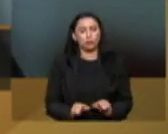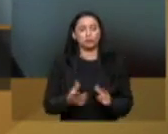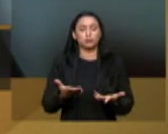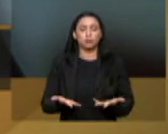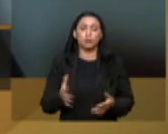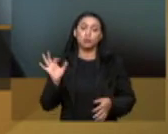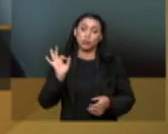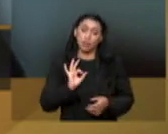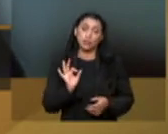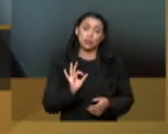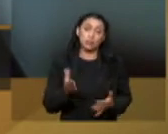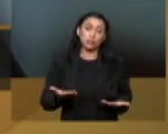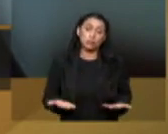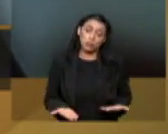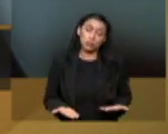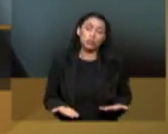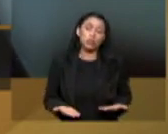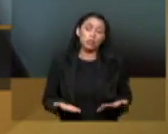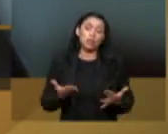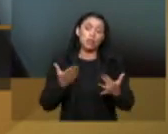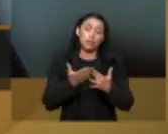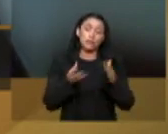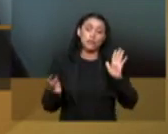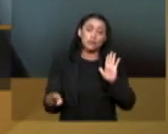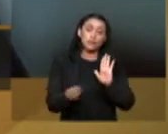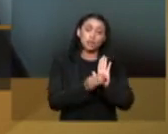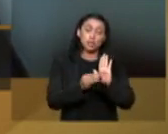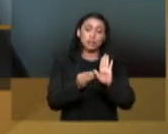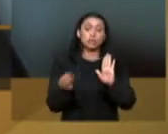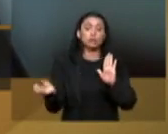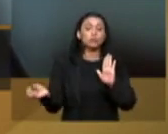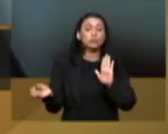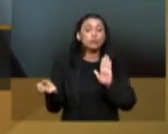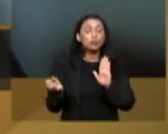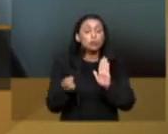referidas alíquotas por meio de fixação de novos